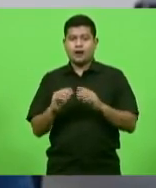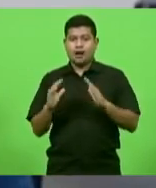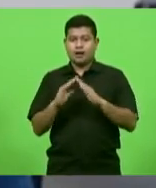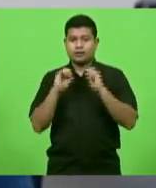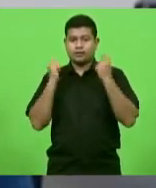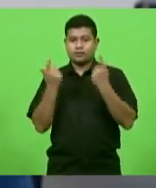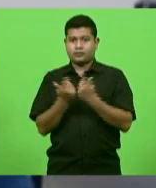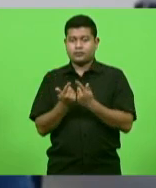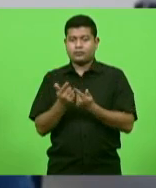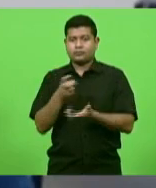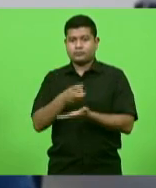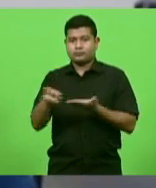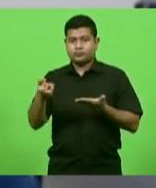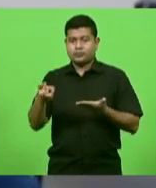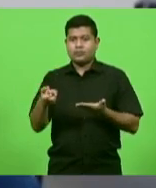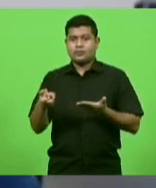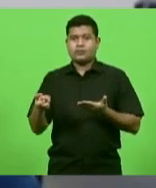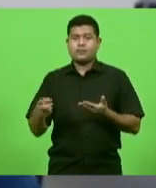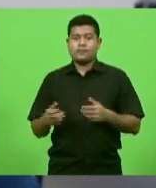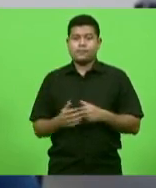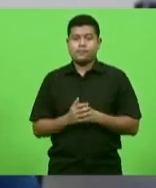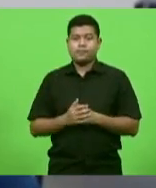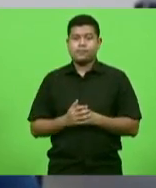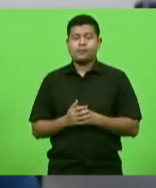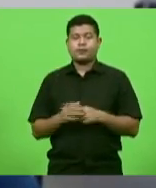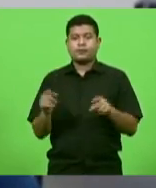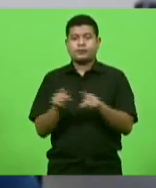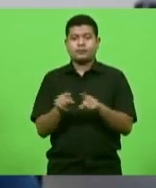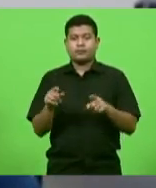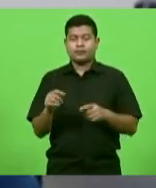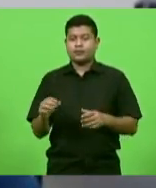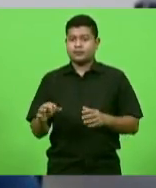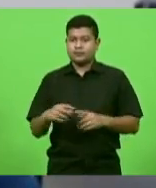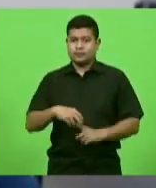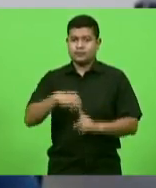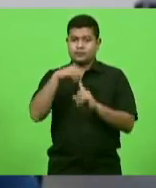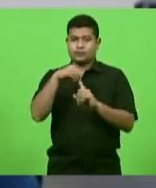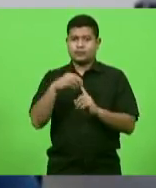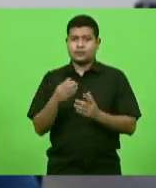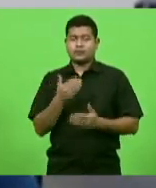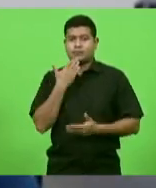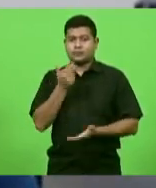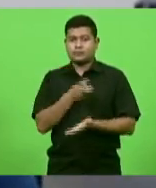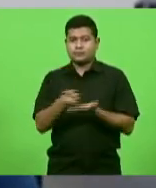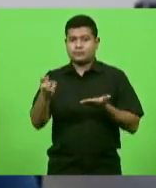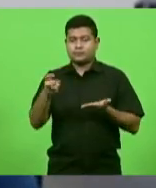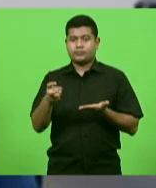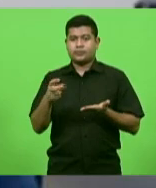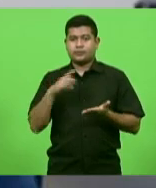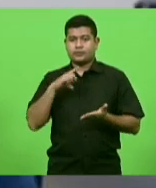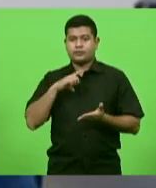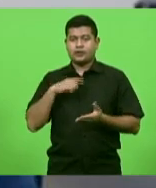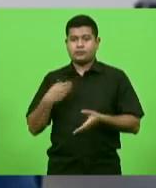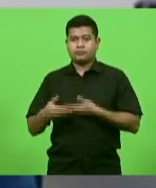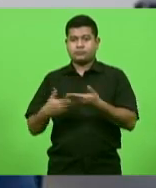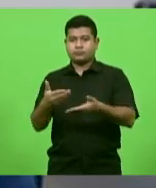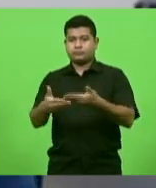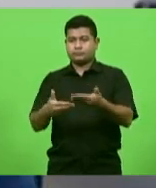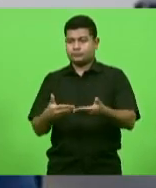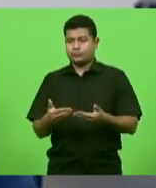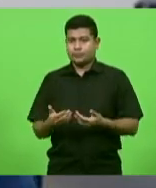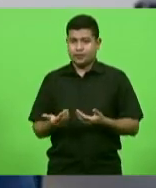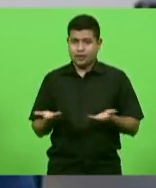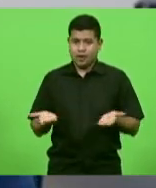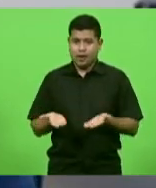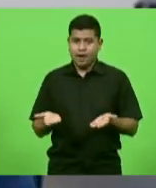processo de impedimento quando cabos importante registrar também que o pedido de impeachment Segue o rito específico os as